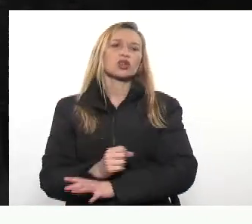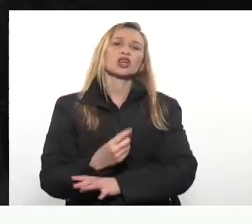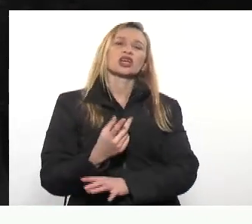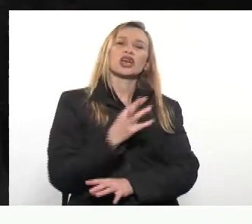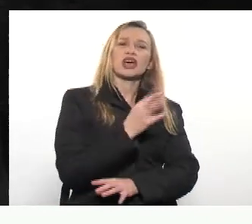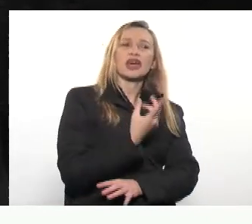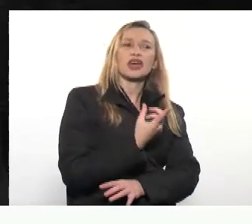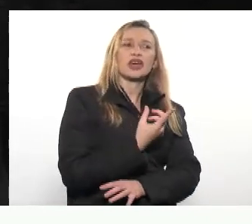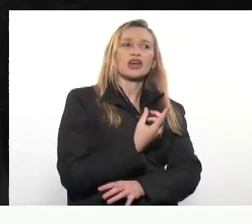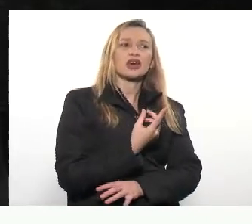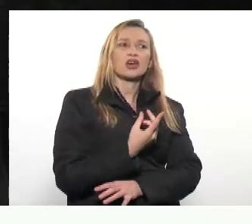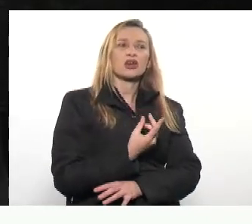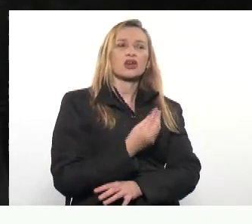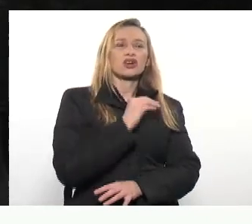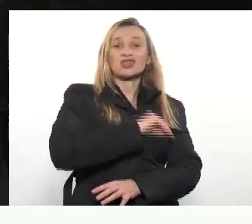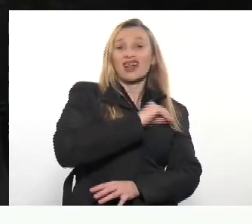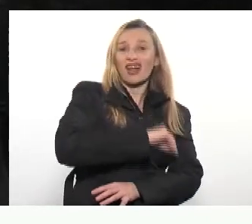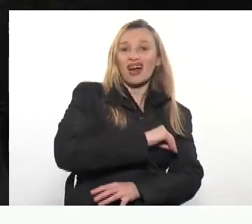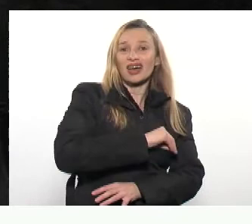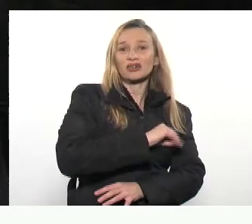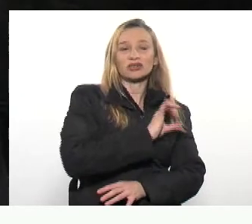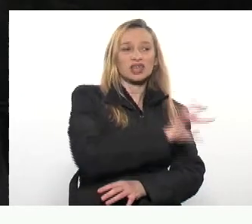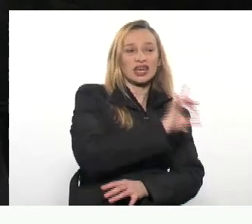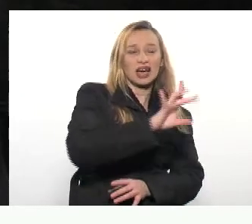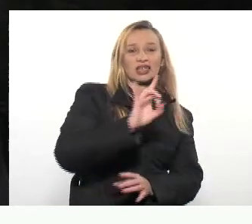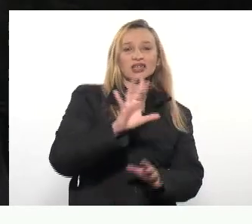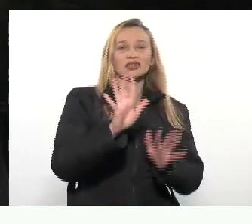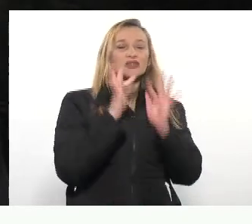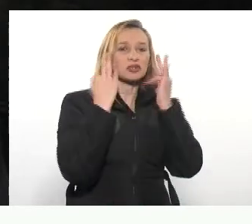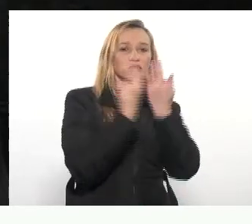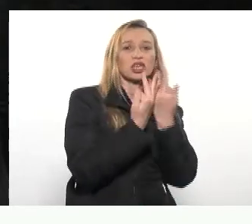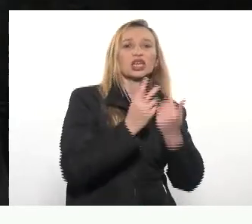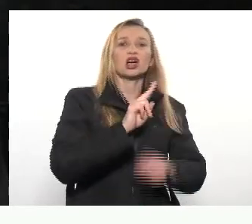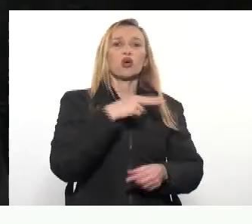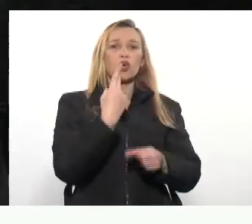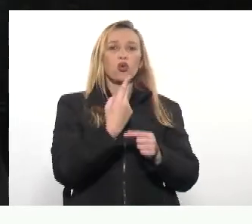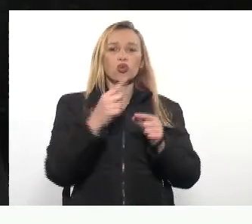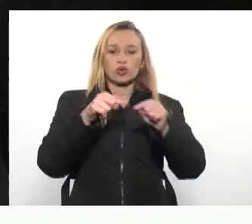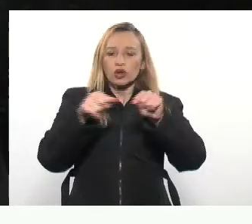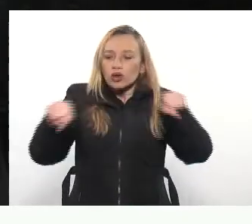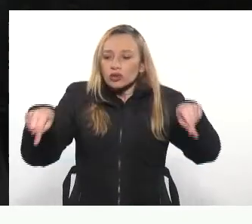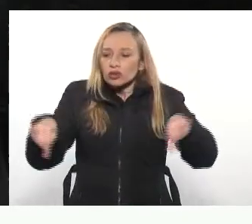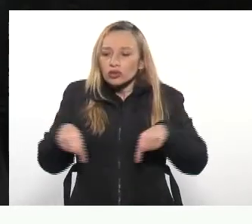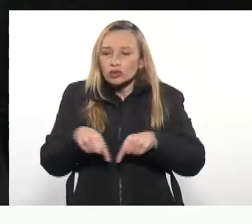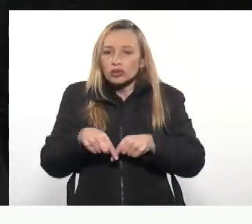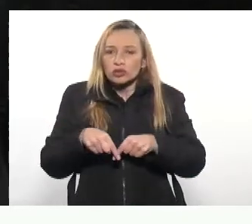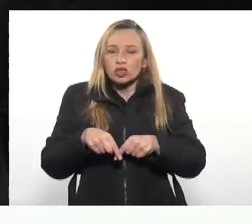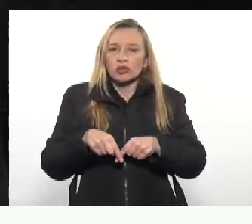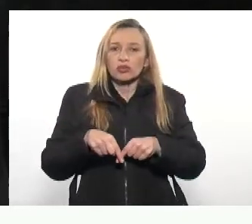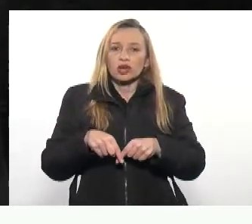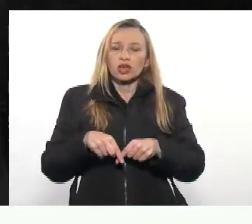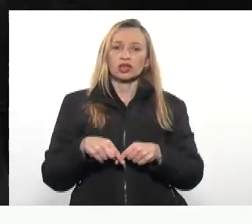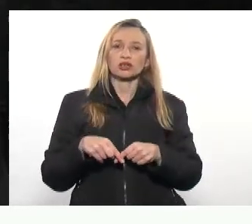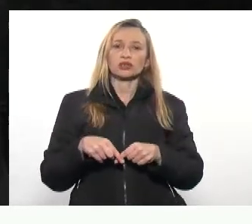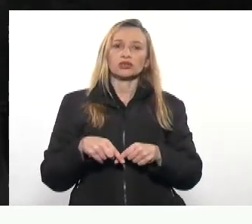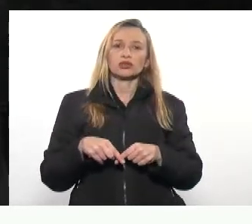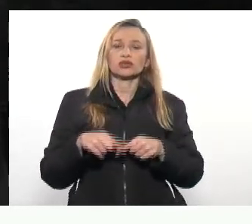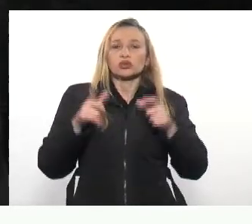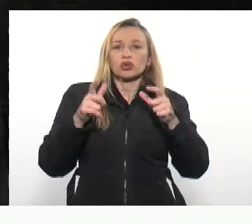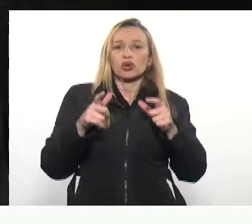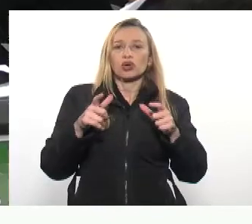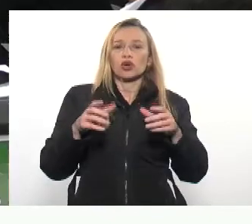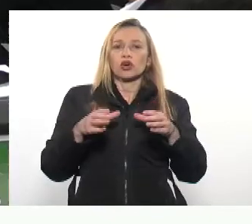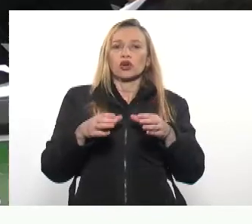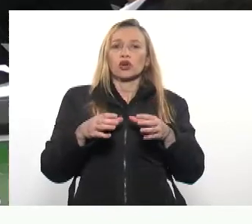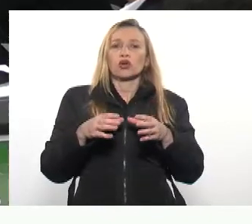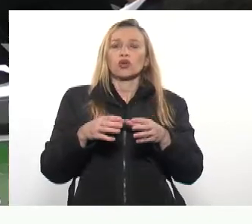renda familiar, seria o critério metragem do imóvel, seria área de risco,